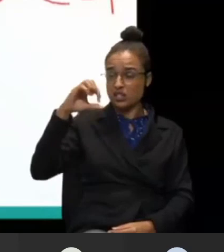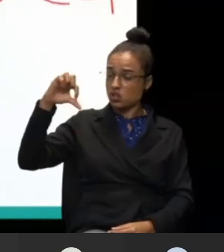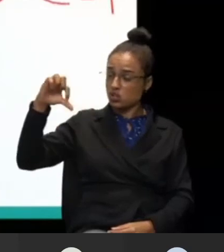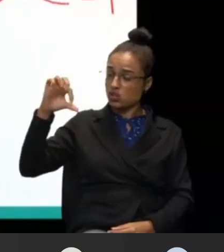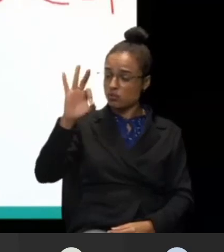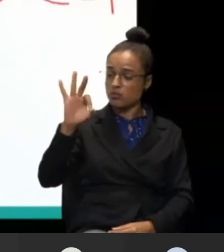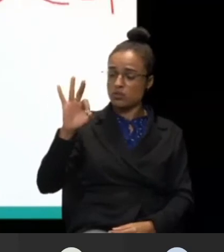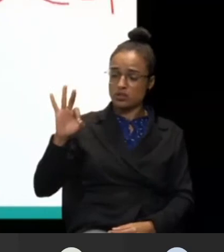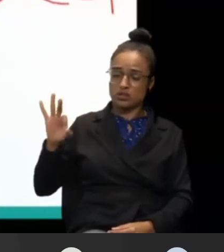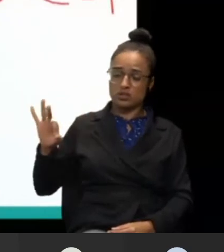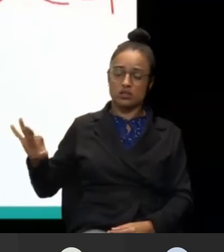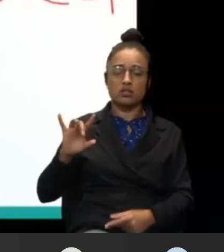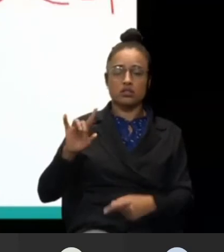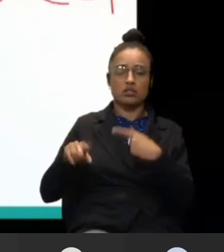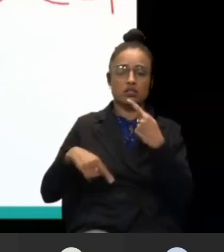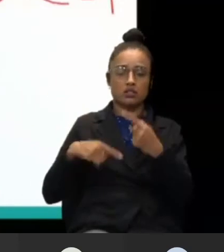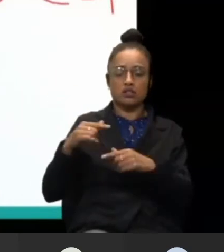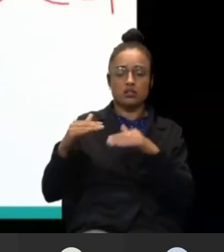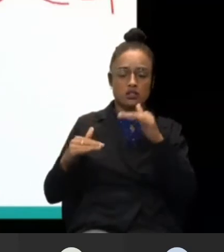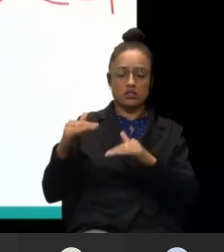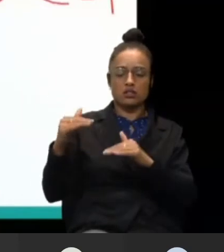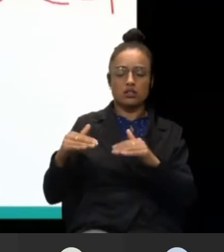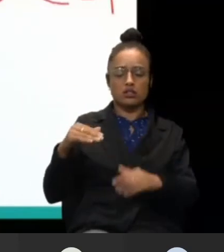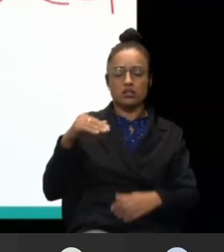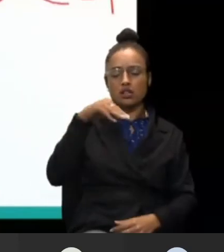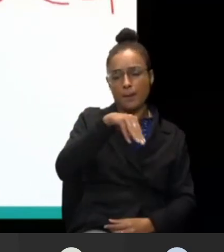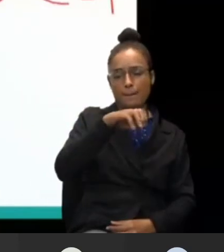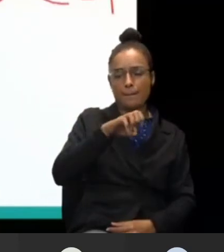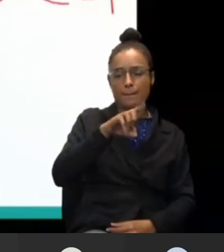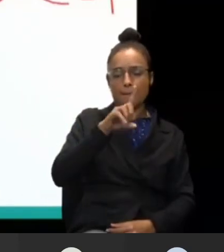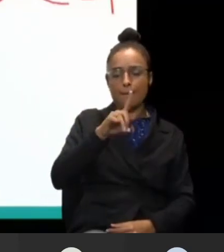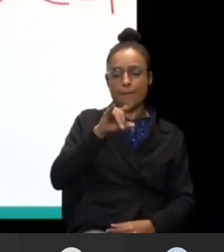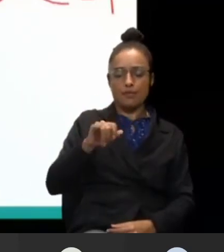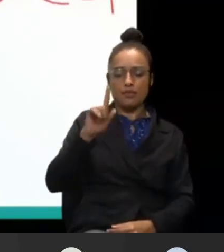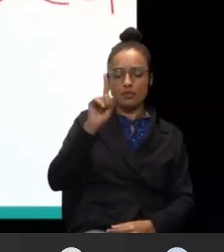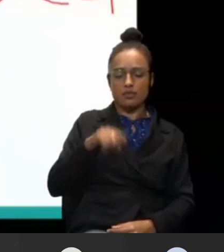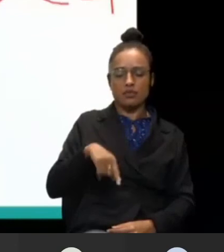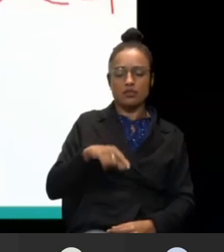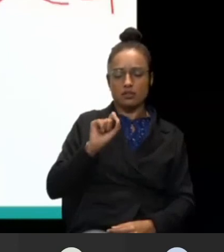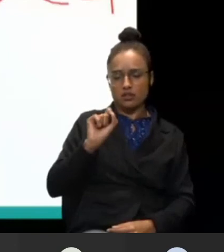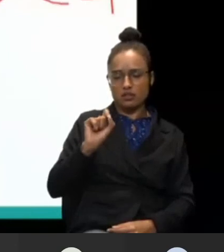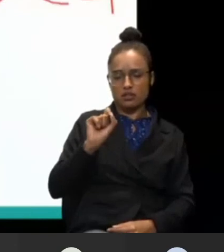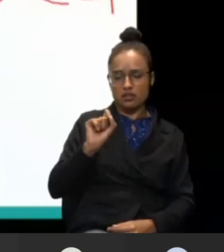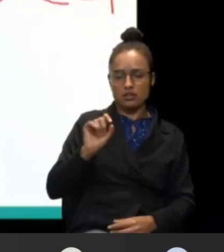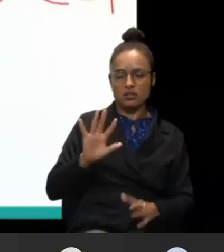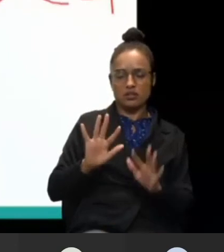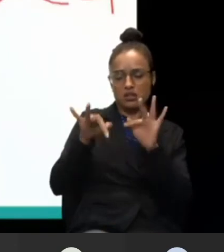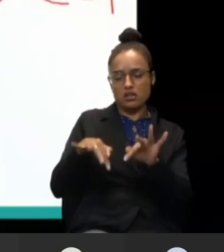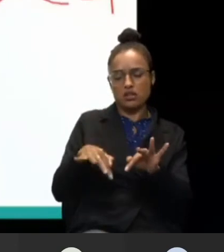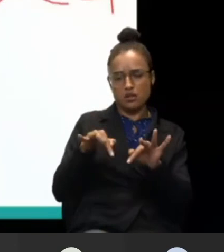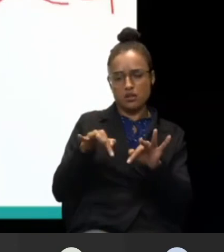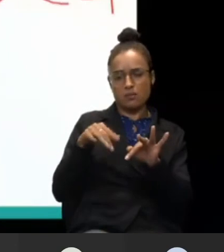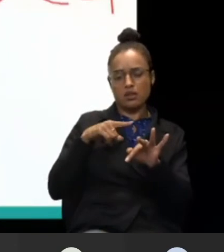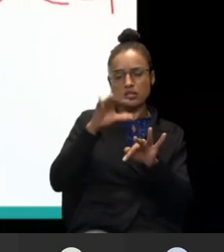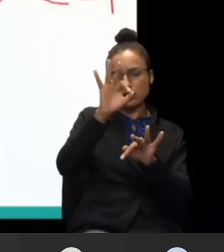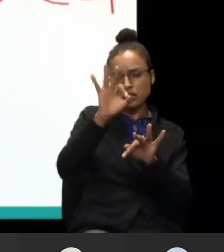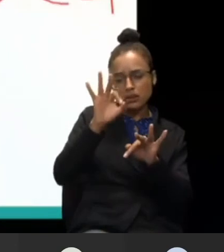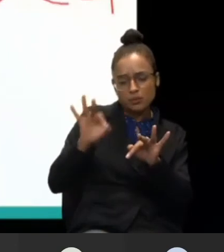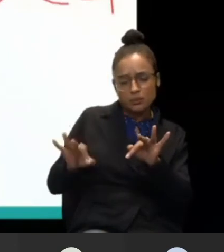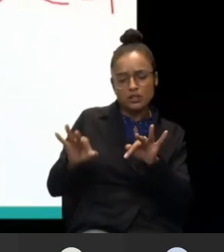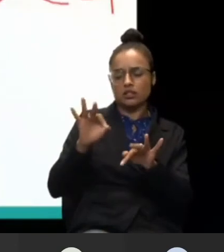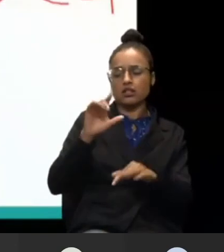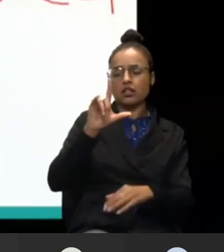74,09%. Aí depois, realizando uma média entre esses dois valores, nós temos a porcentagem final